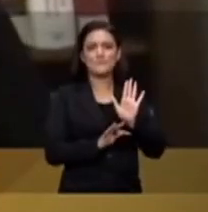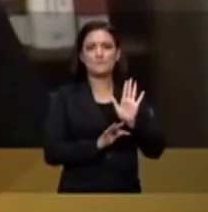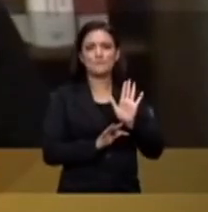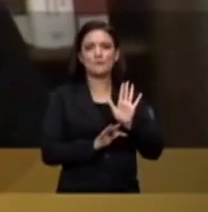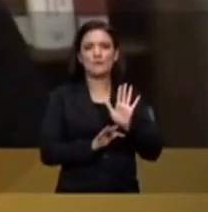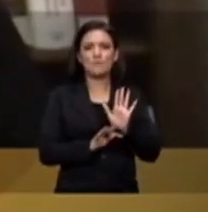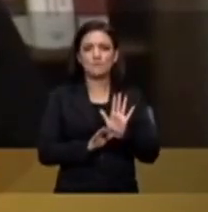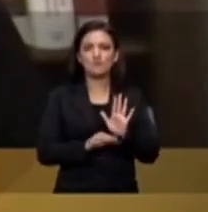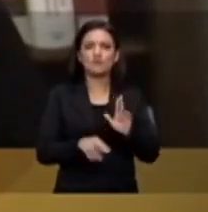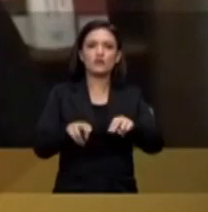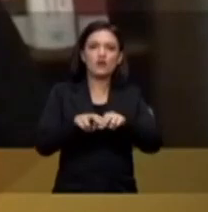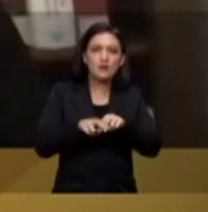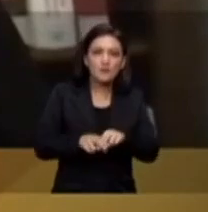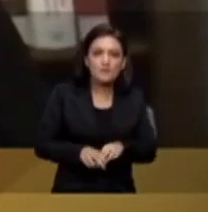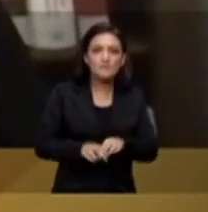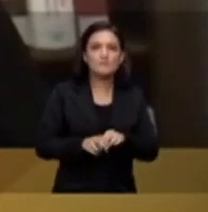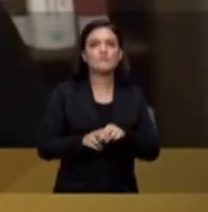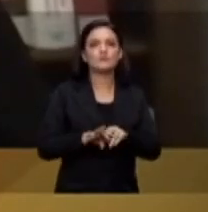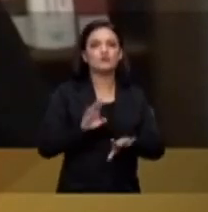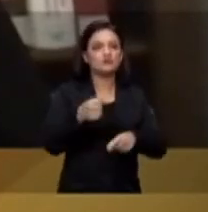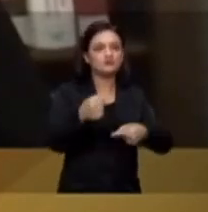firmado por ocasião do julgamento do HC